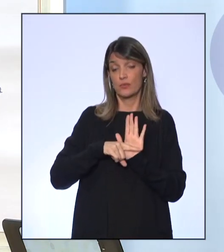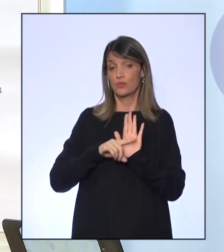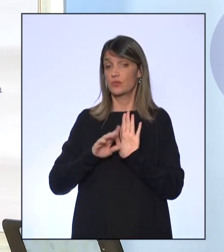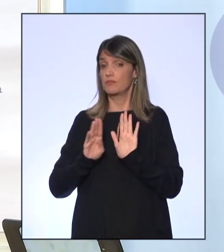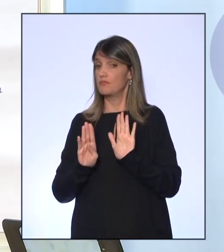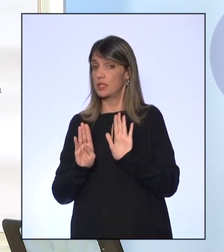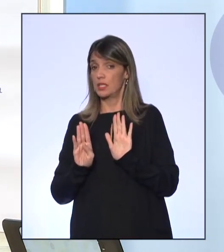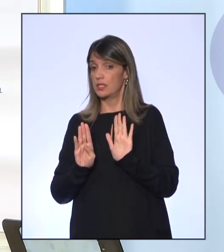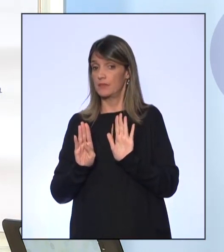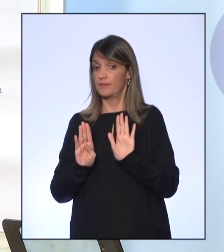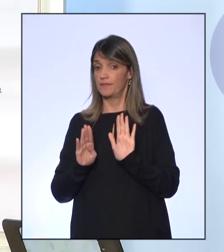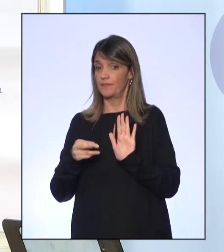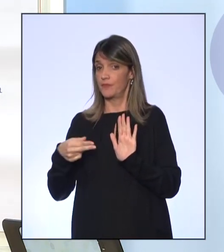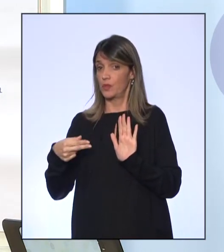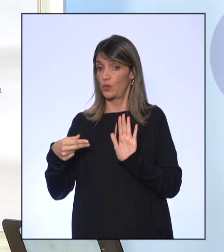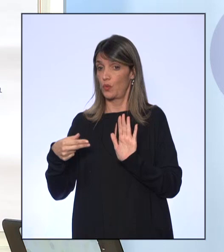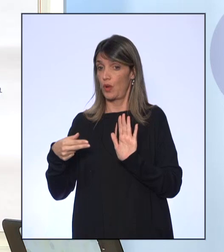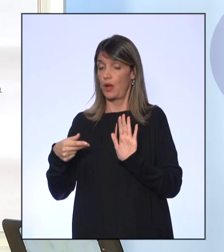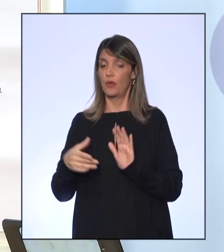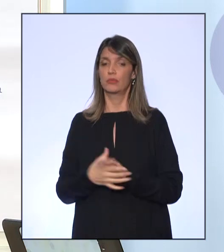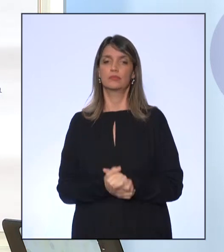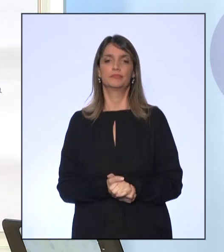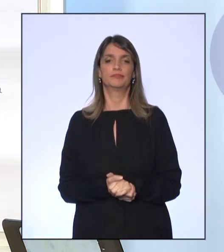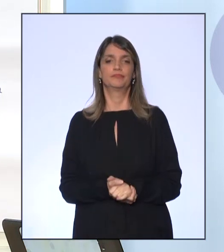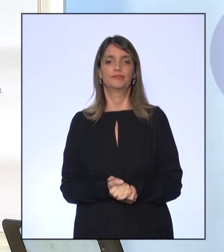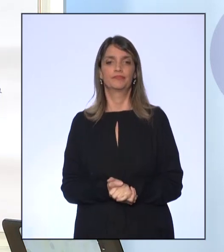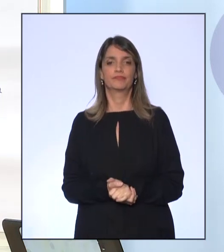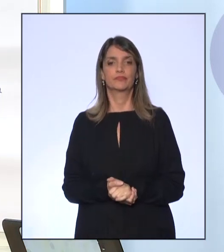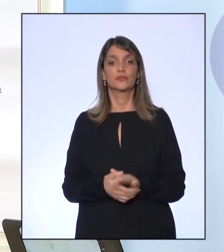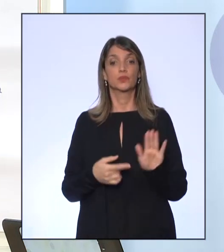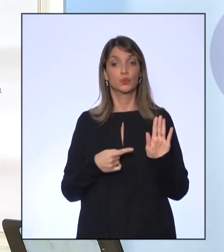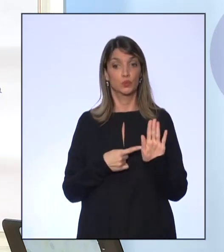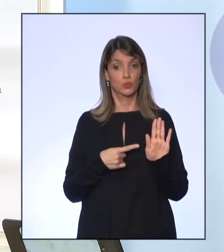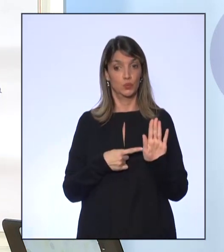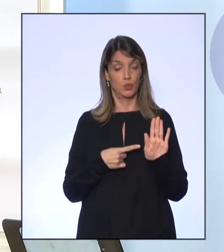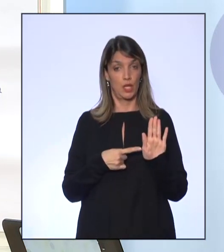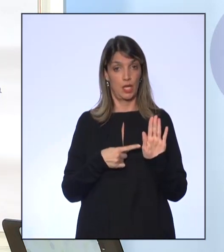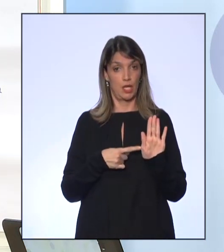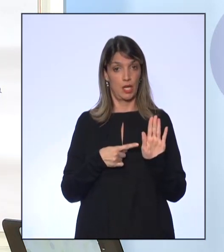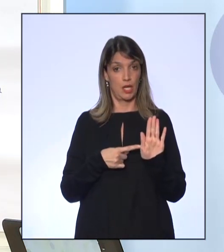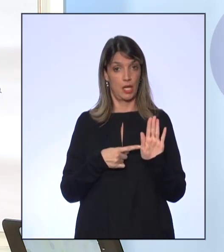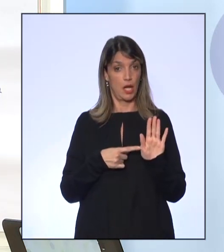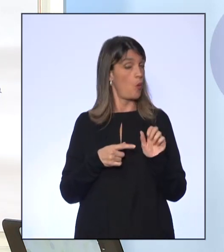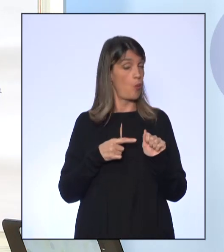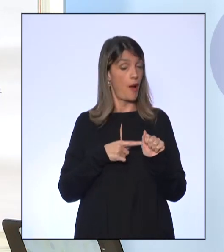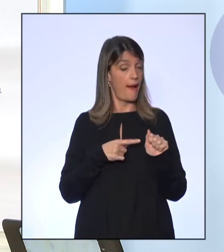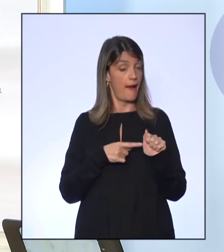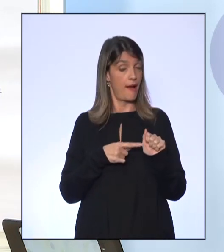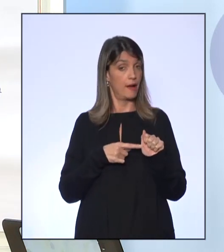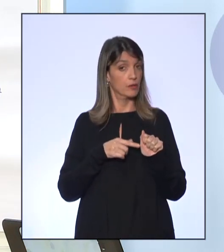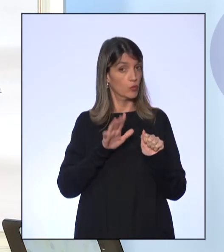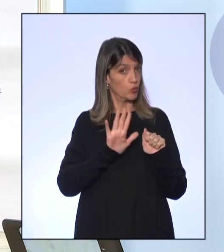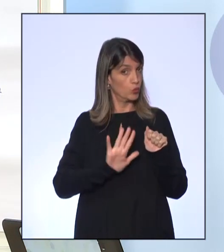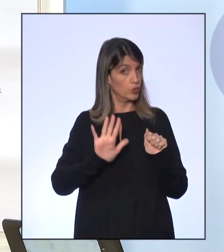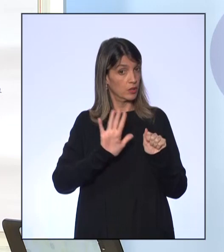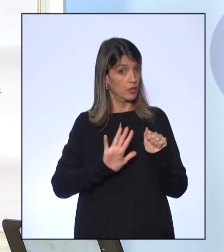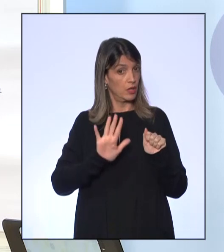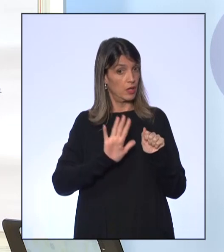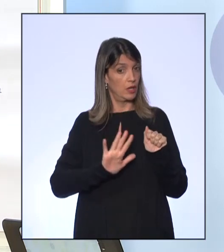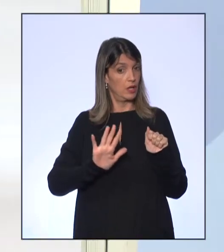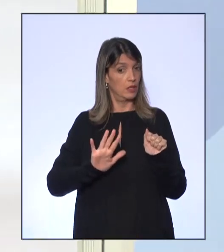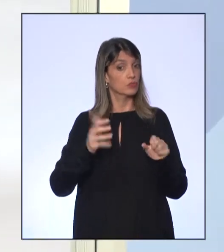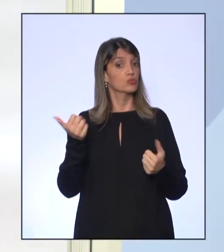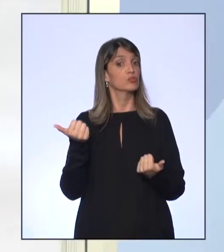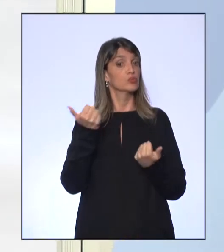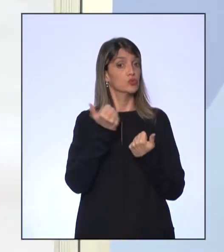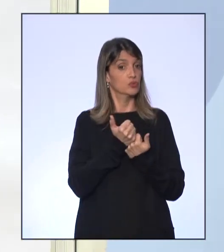A menos o B eu vou ter o termo A. Tomem cuidado, por favor, substituam o termo, tá?